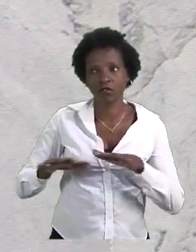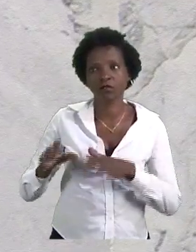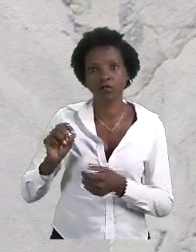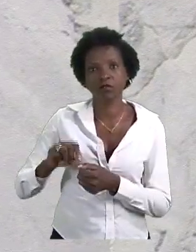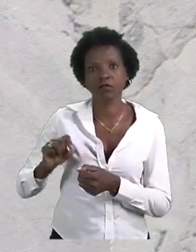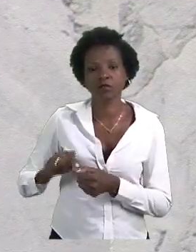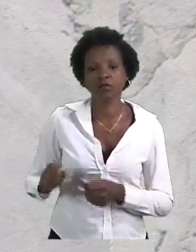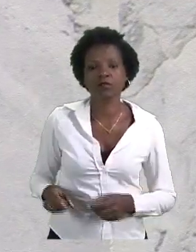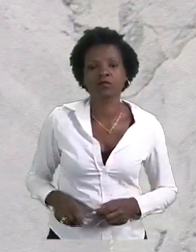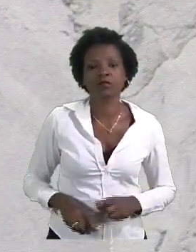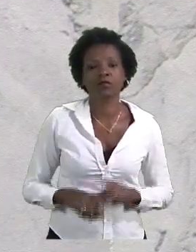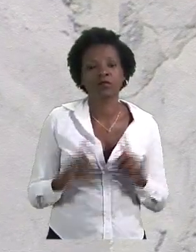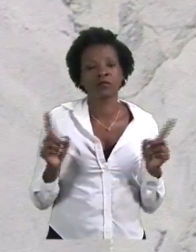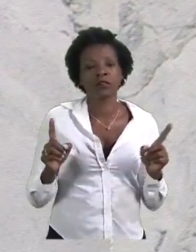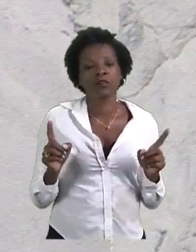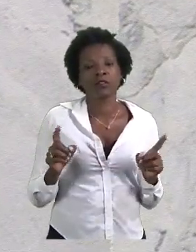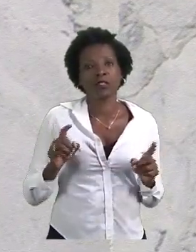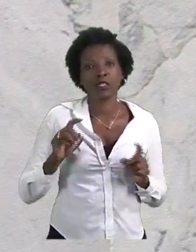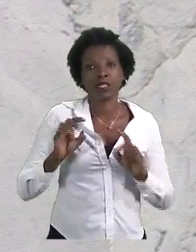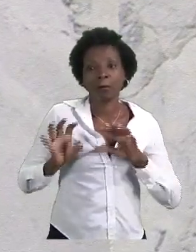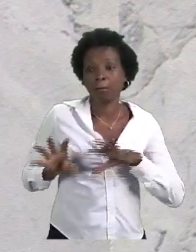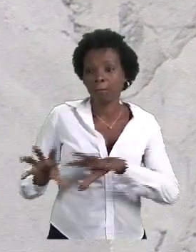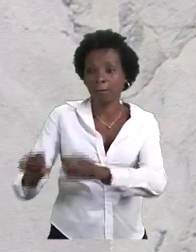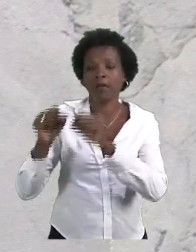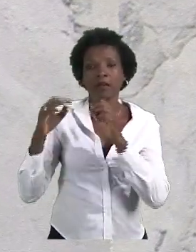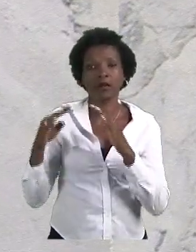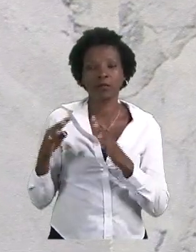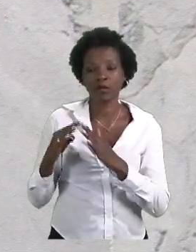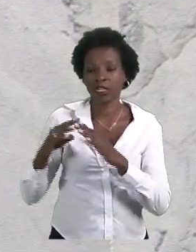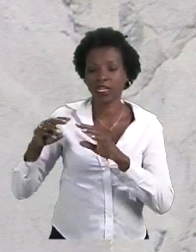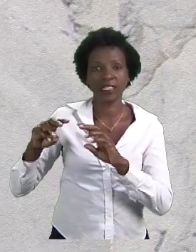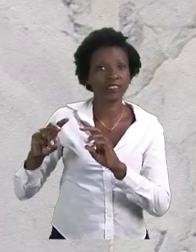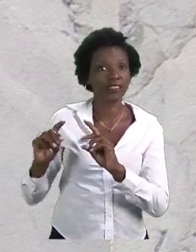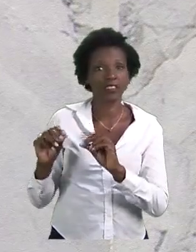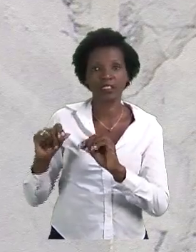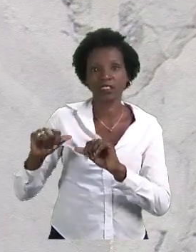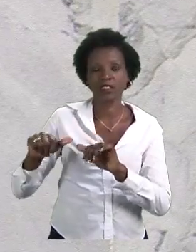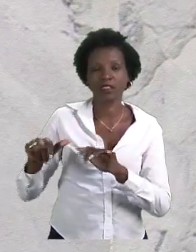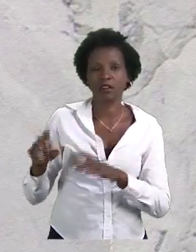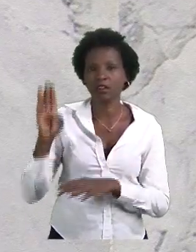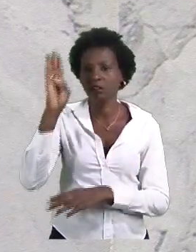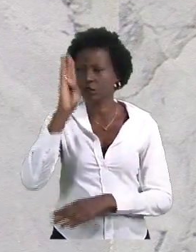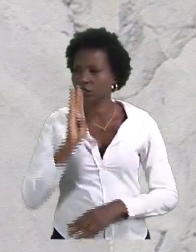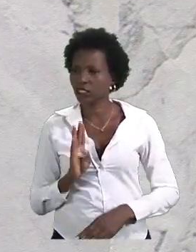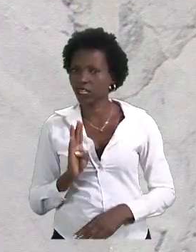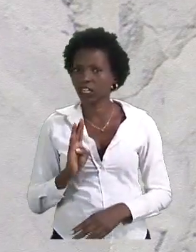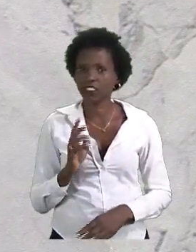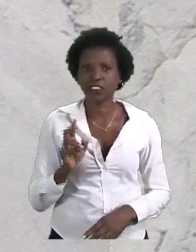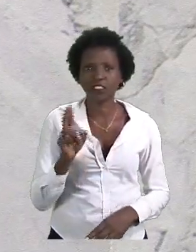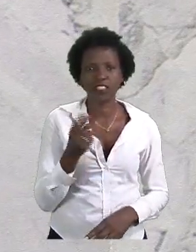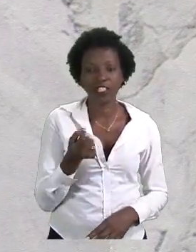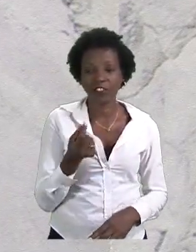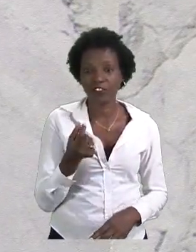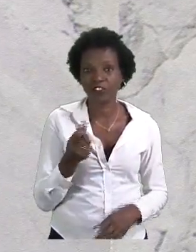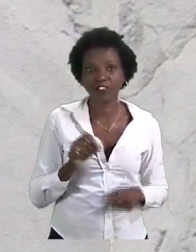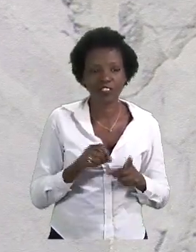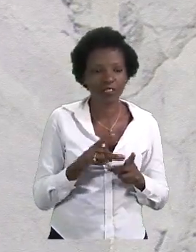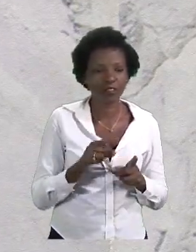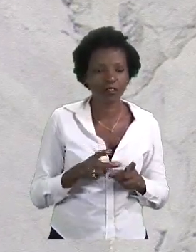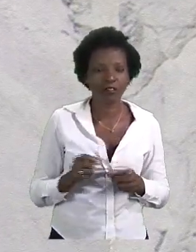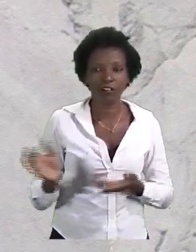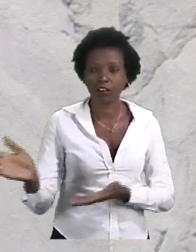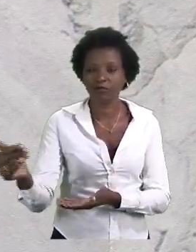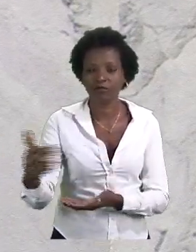é o mesmo. Pegar uma propriedade de graça e lucrar com a venda da posse ou do aluguel.